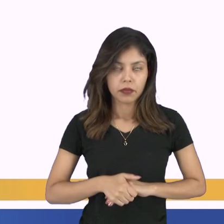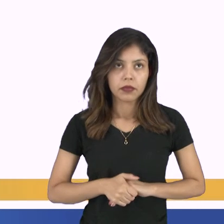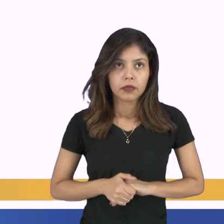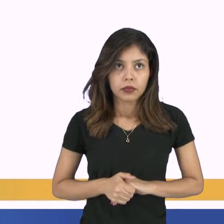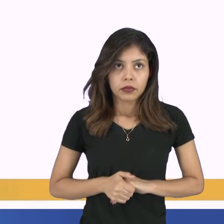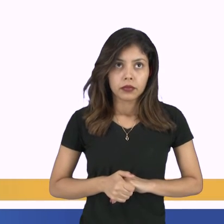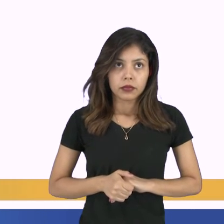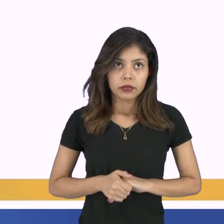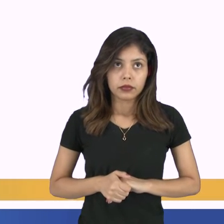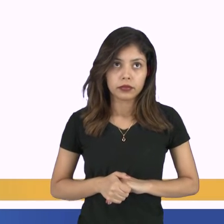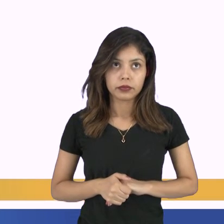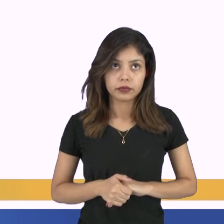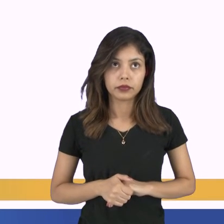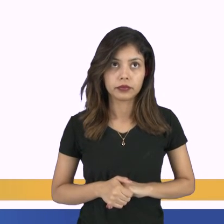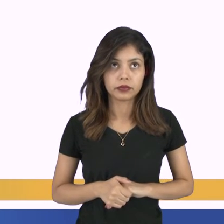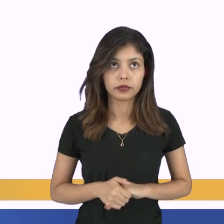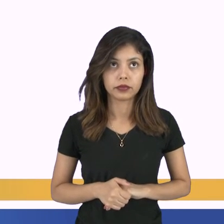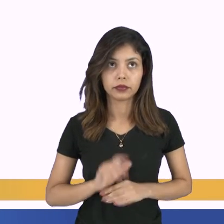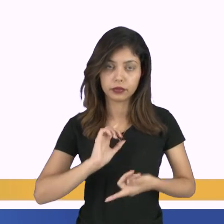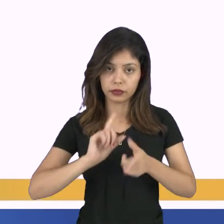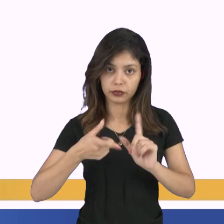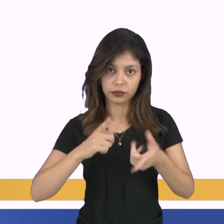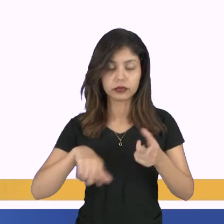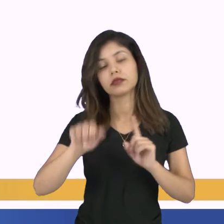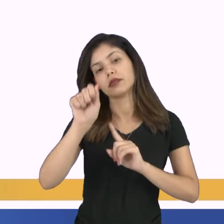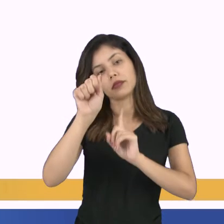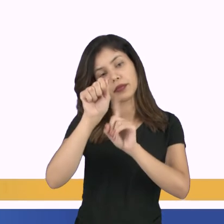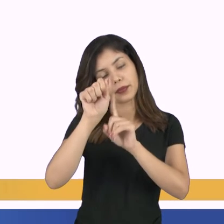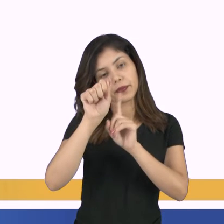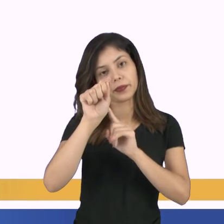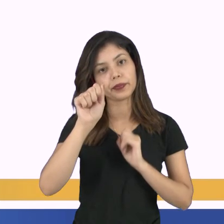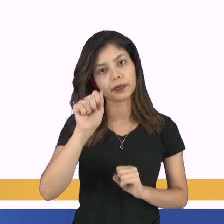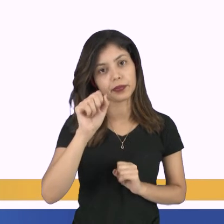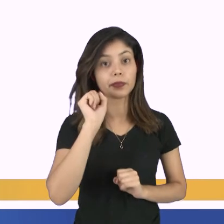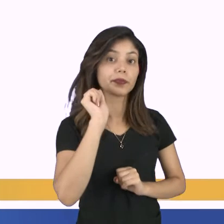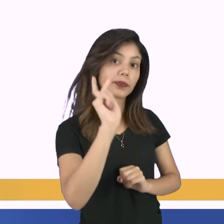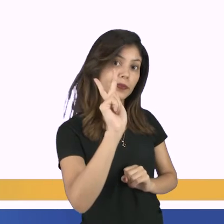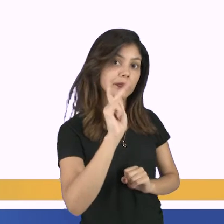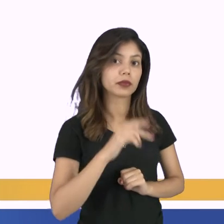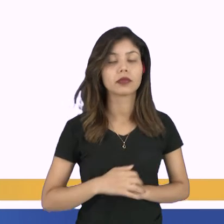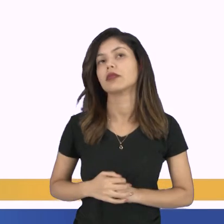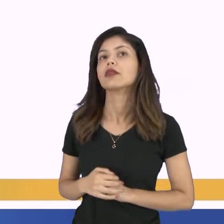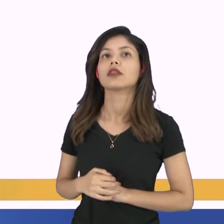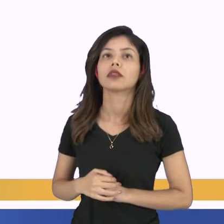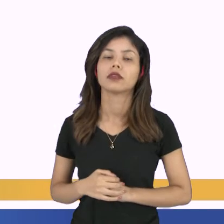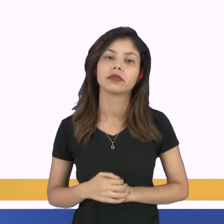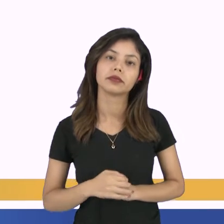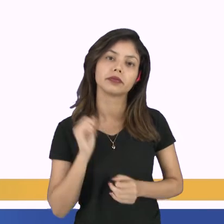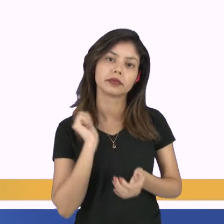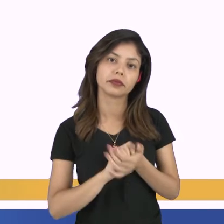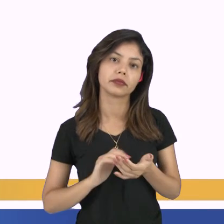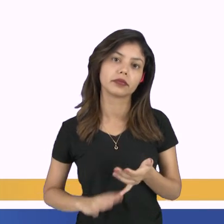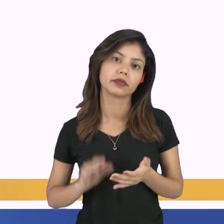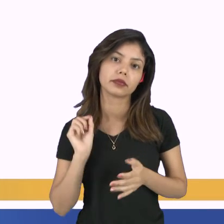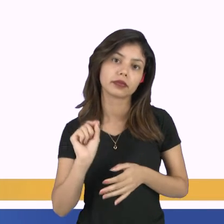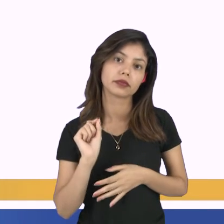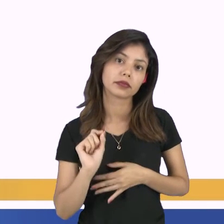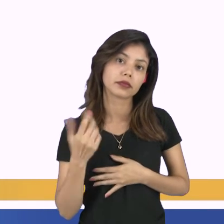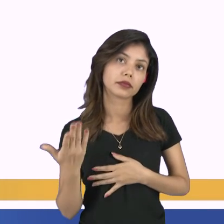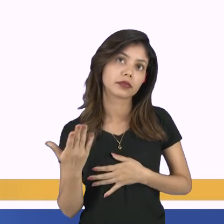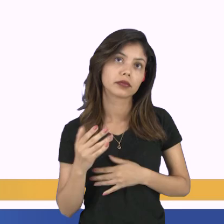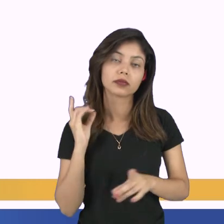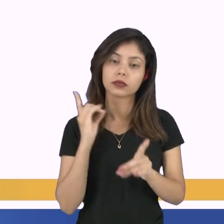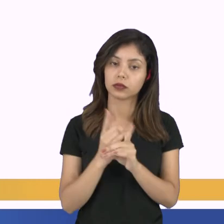XY. Então a alternativa correta é a letra A, ok? Então o que a gente fez nesse exercício? A